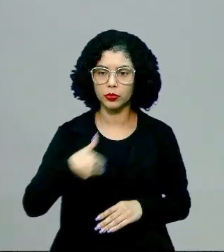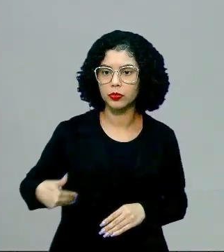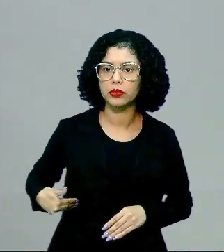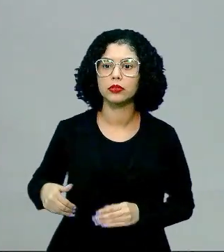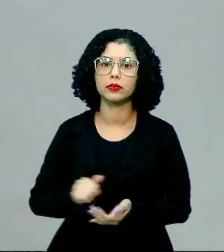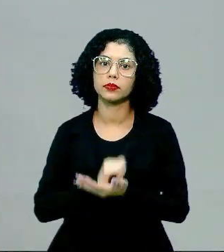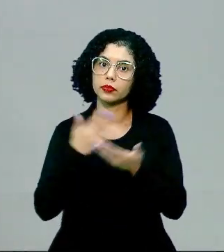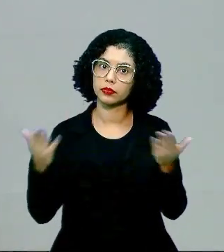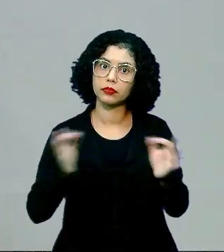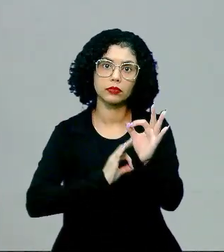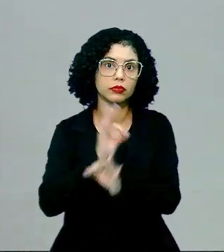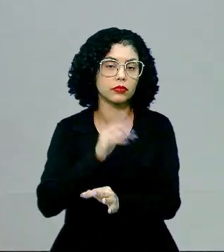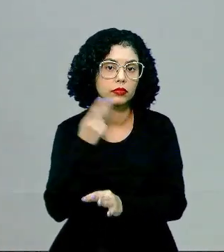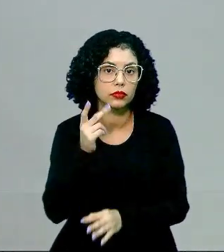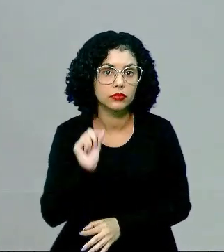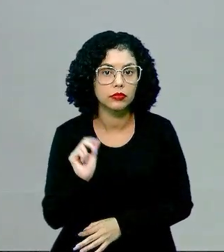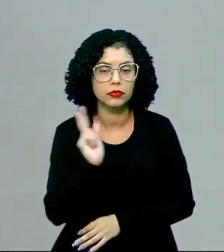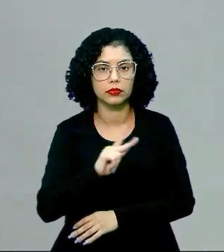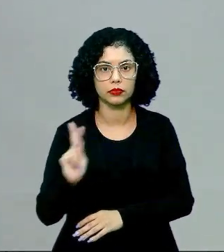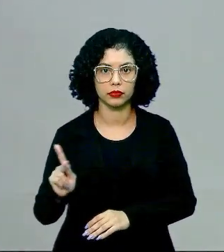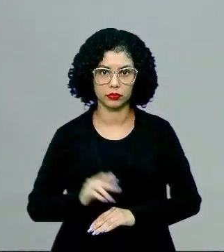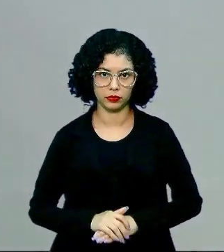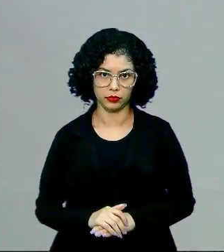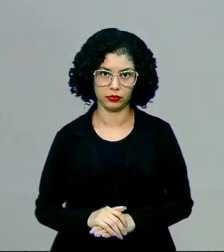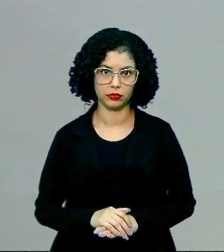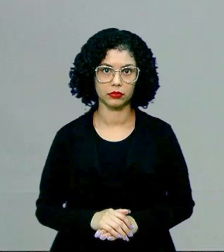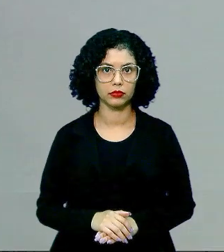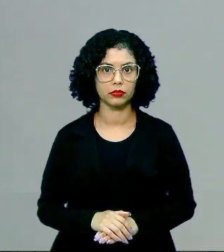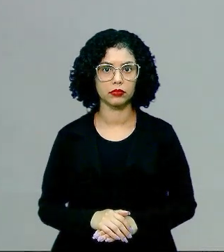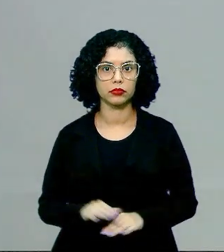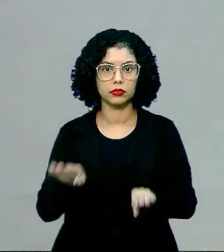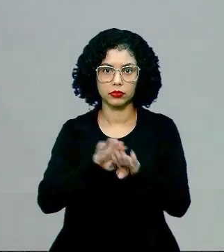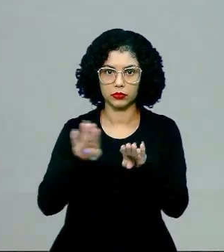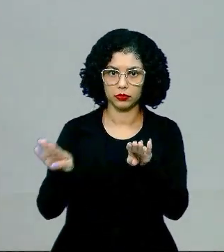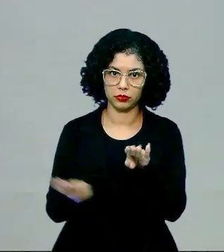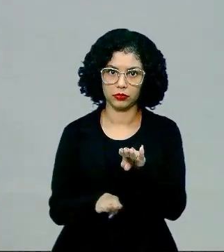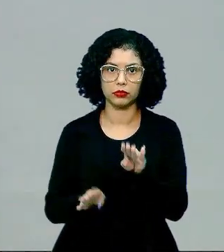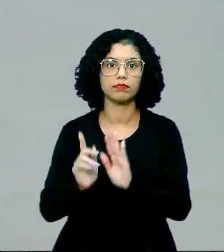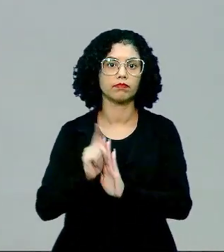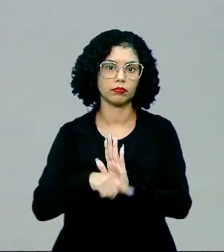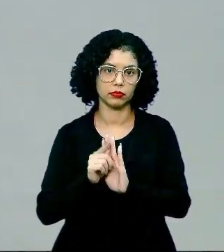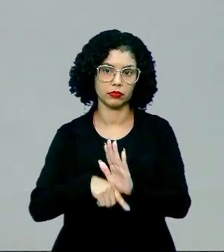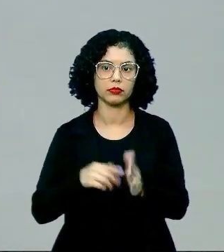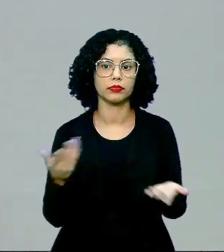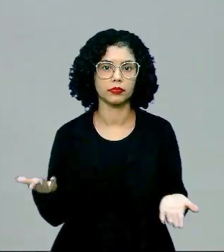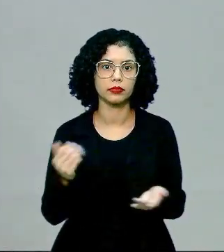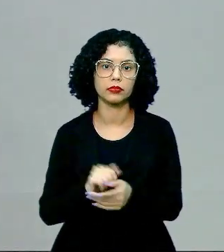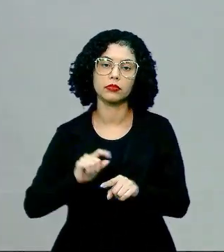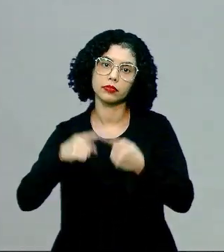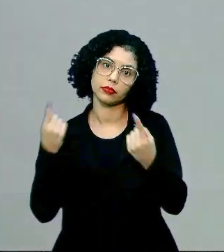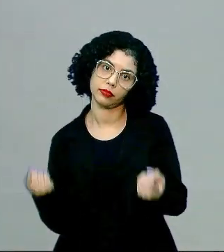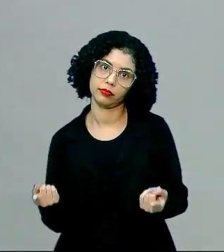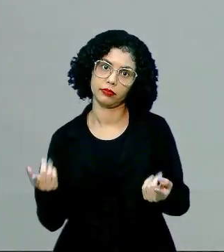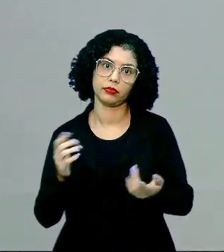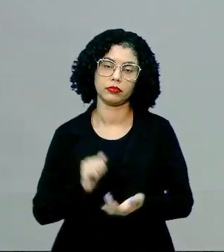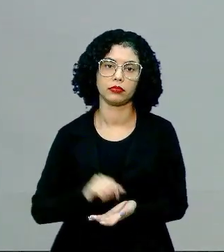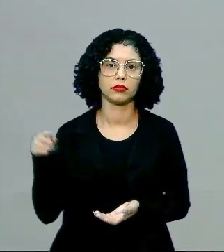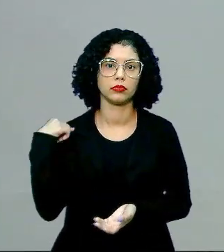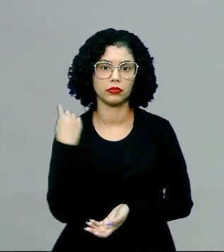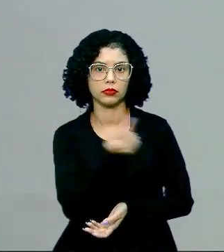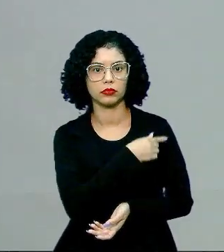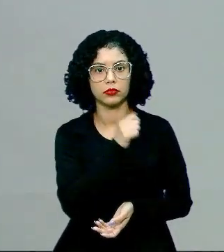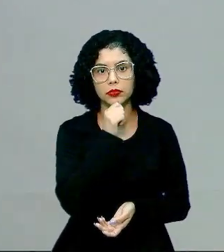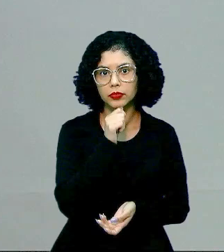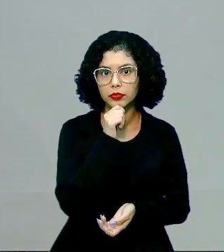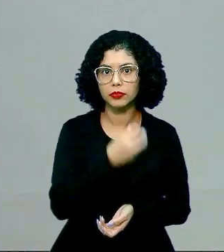públicas. Então, estamos tratando do que, professor? Estamos tratando da desigualdade de gênero. Infelizmente, nós